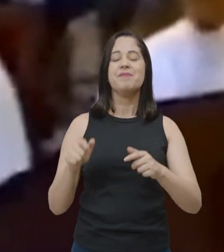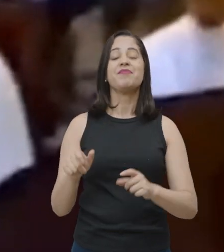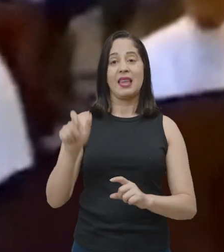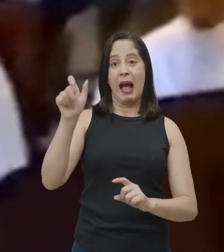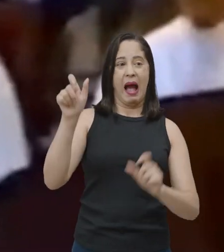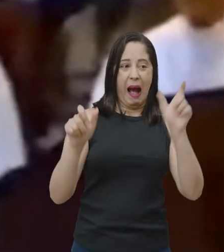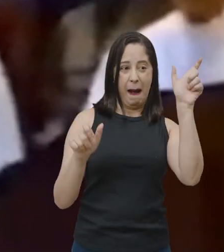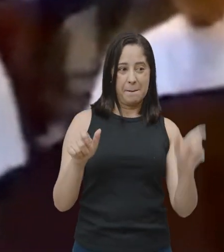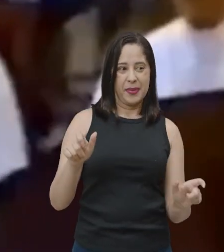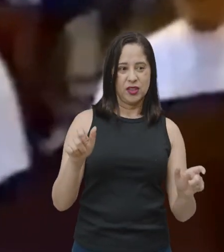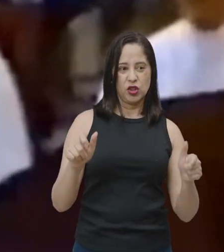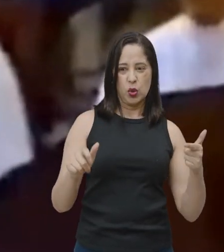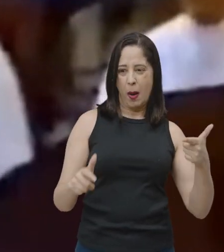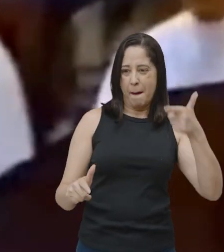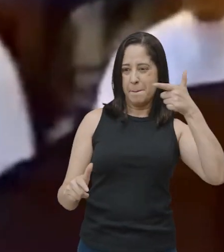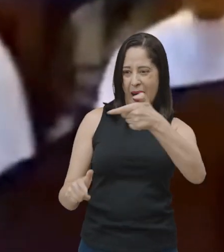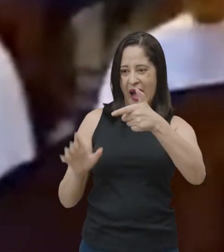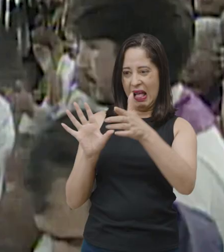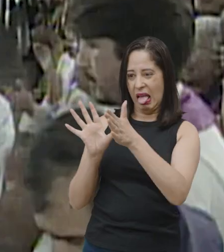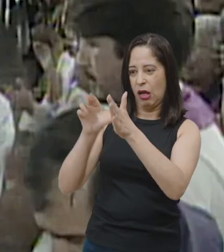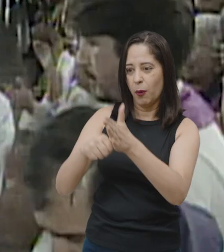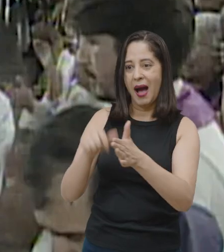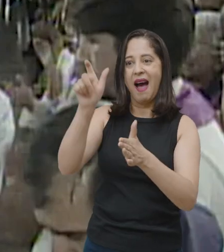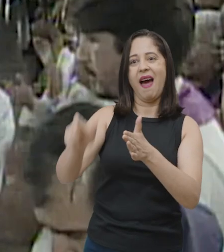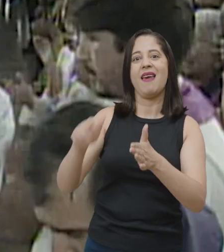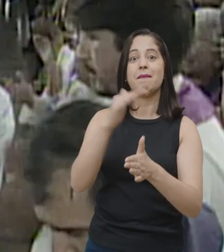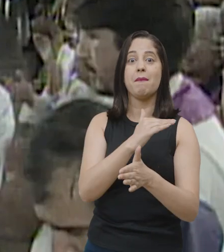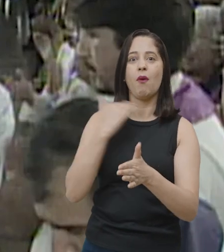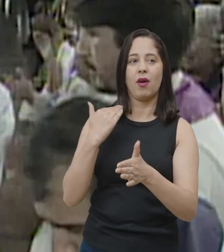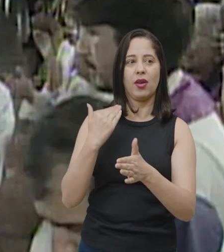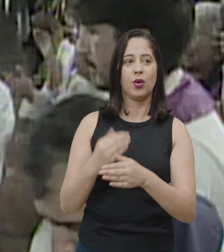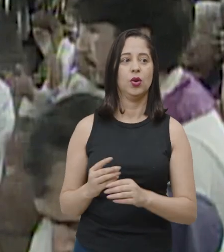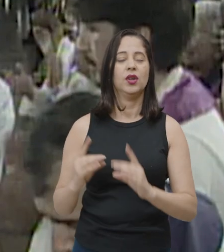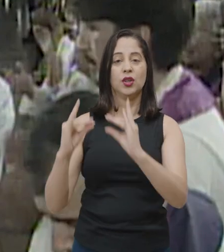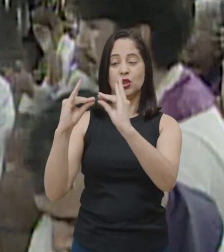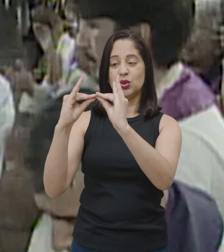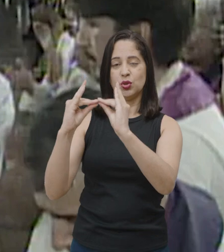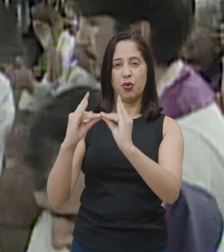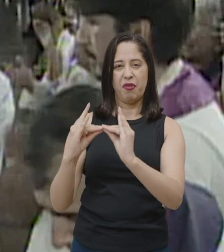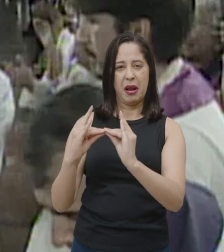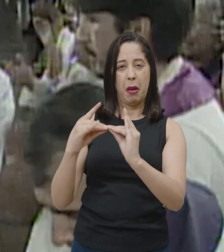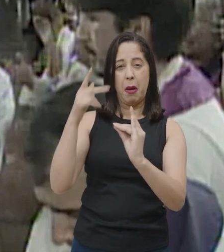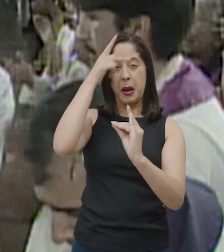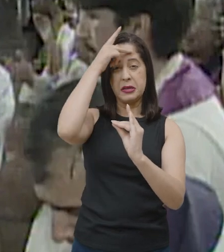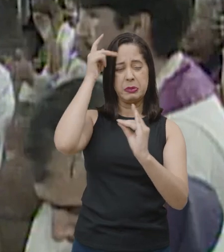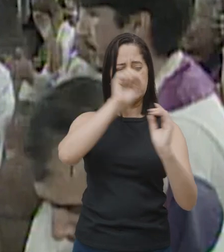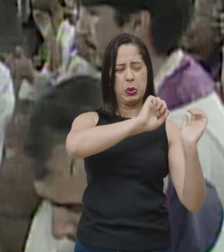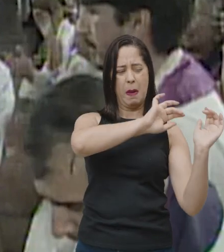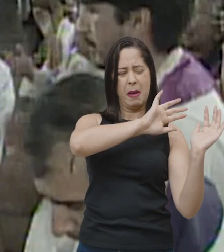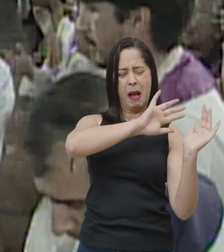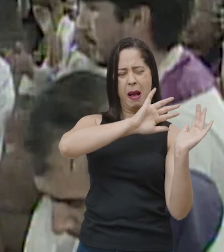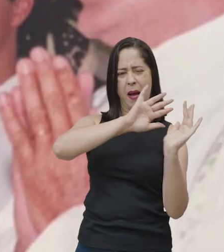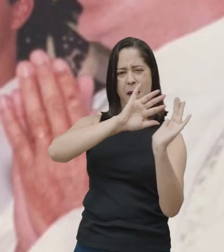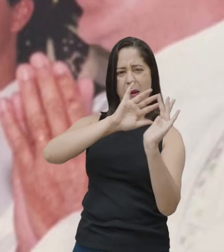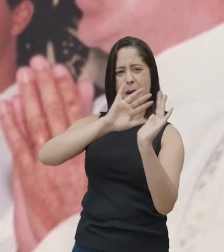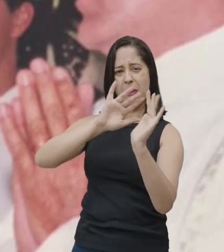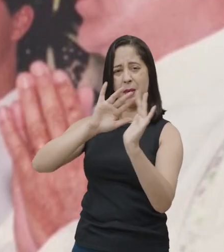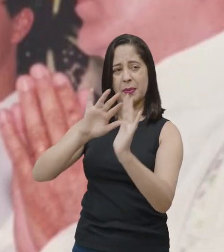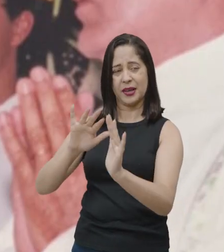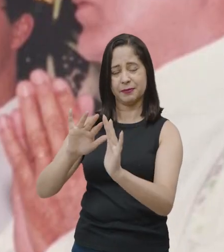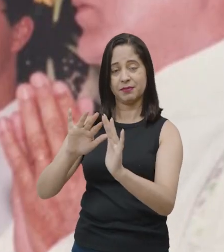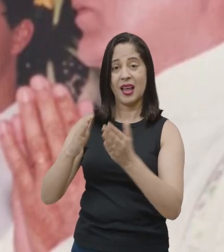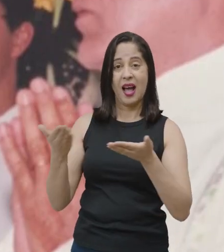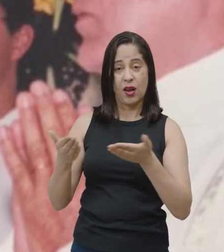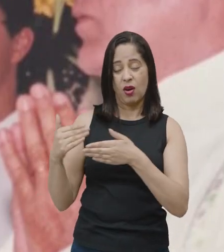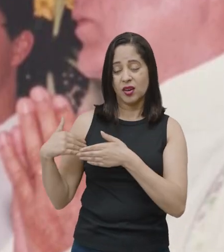e faleceu aos 35 anos. O velório juntou milhares de pessoas na paróquia São Benedito. Com o